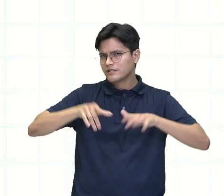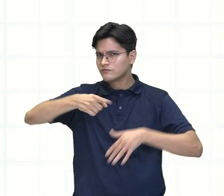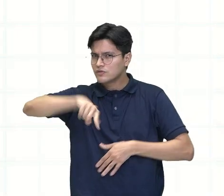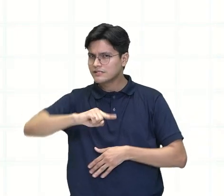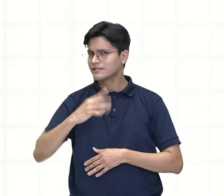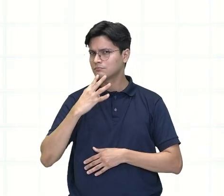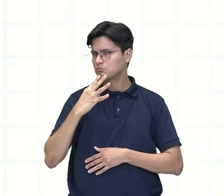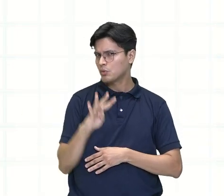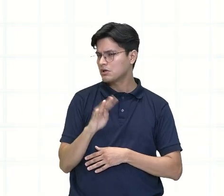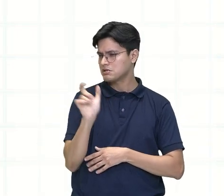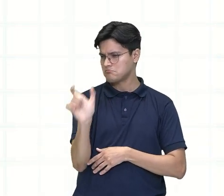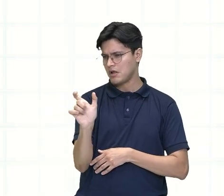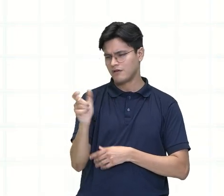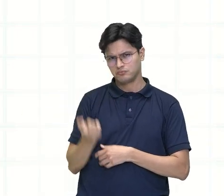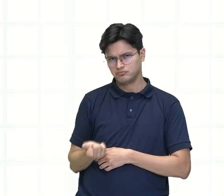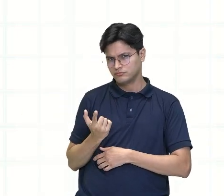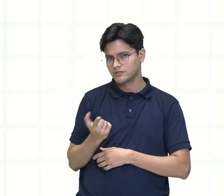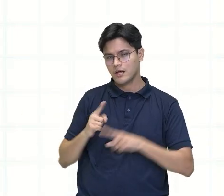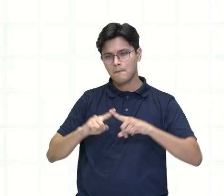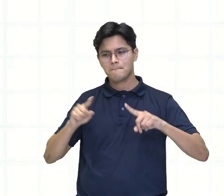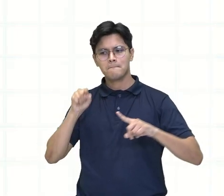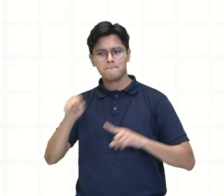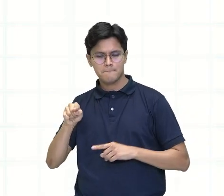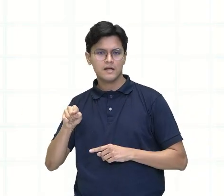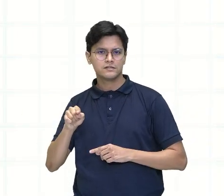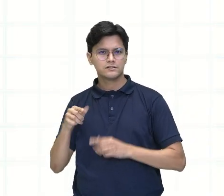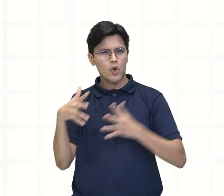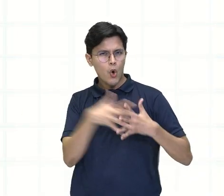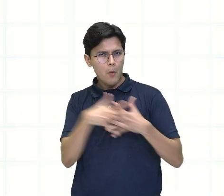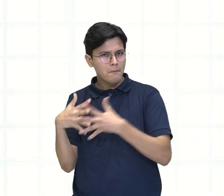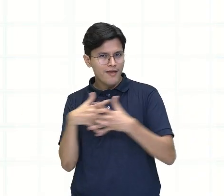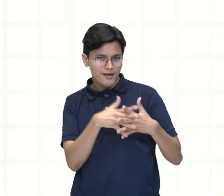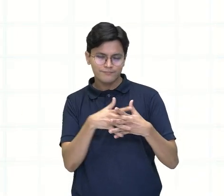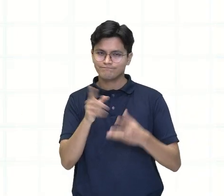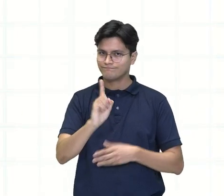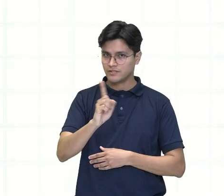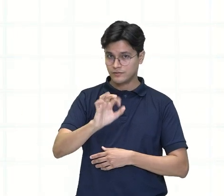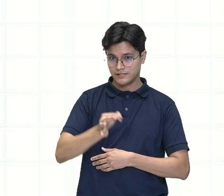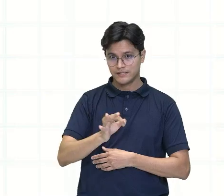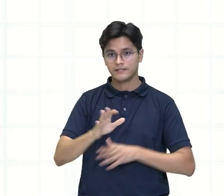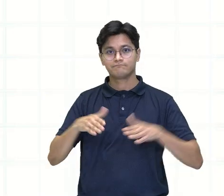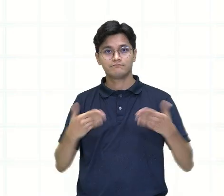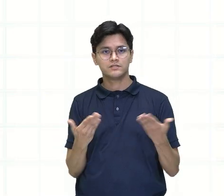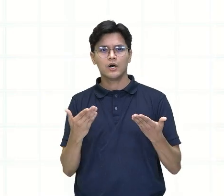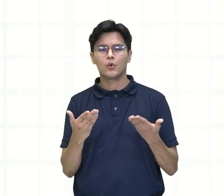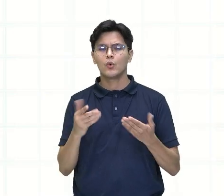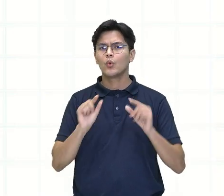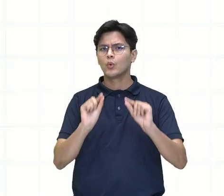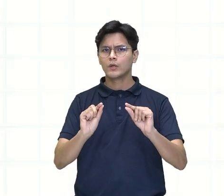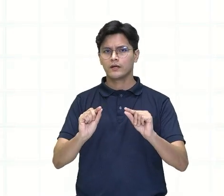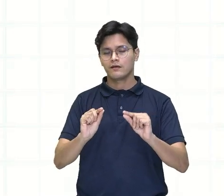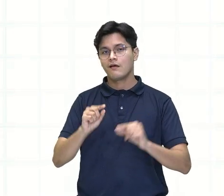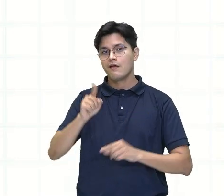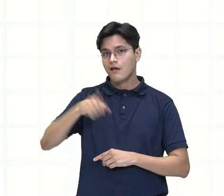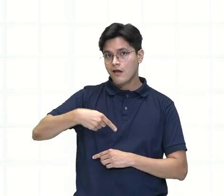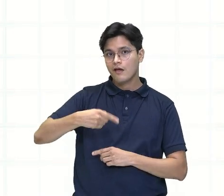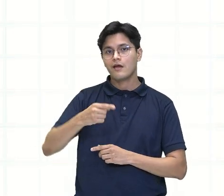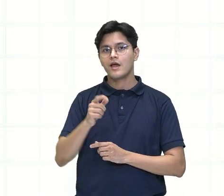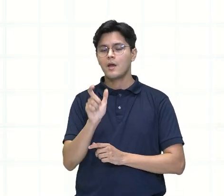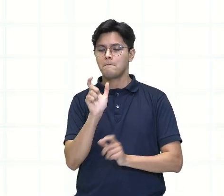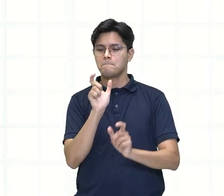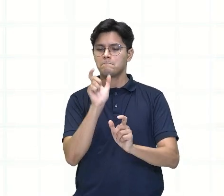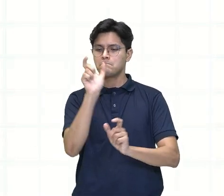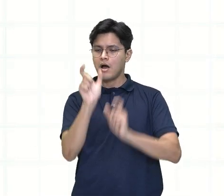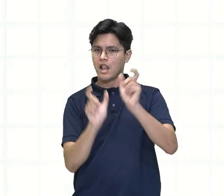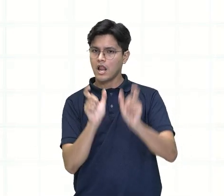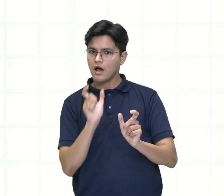bicho de 7 cabeças, tá? Então, vão ser palavras, né? Esse modalizador, vão ser palavras ou um elemento